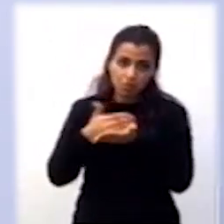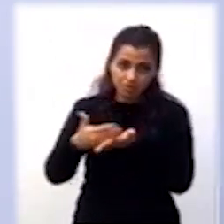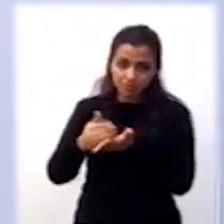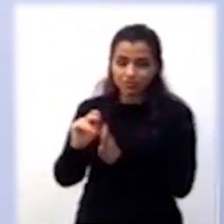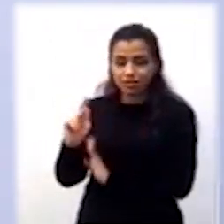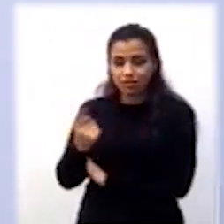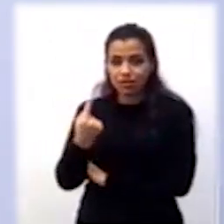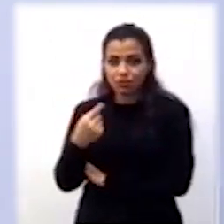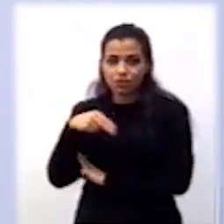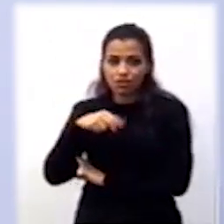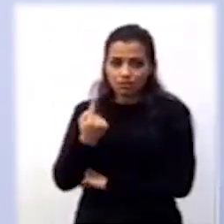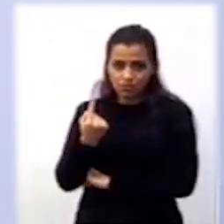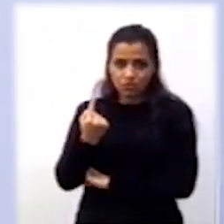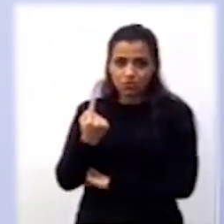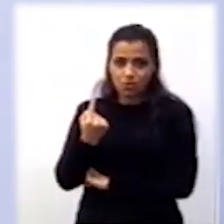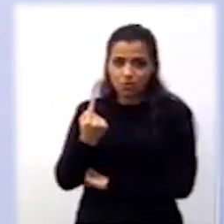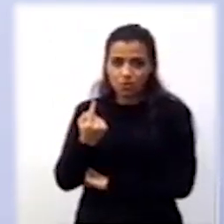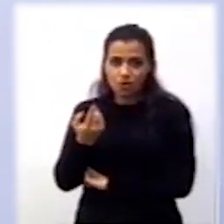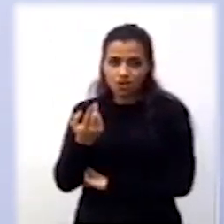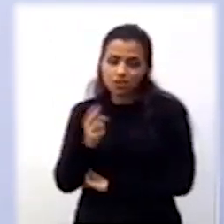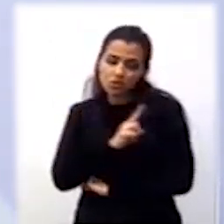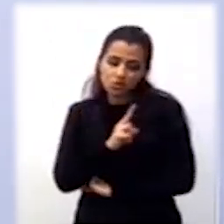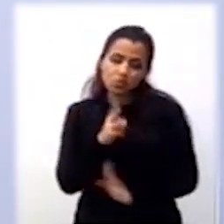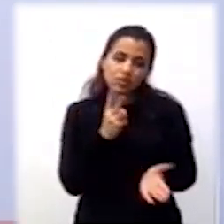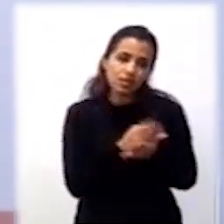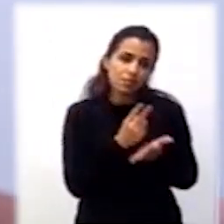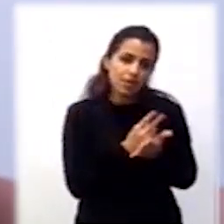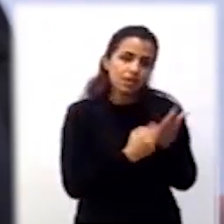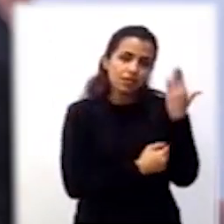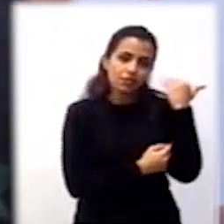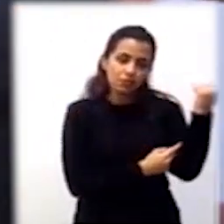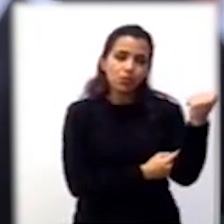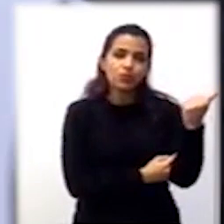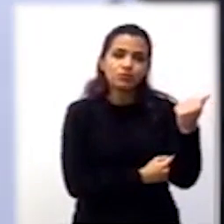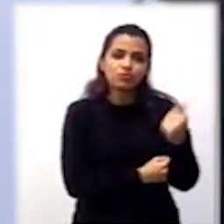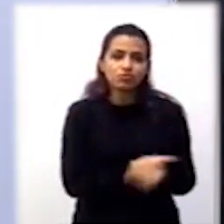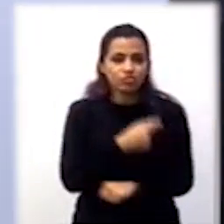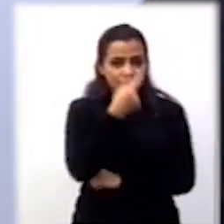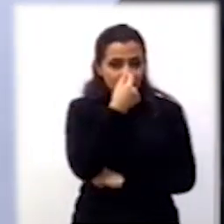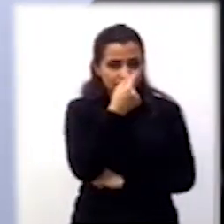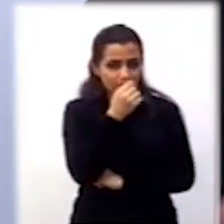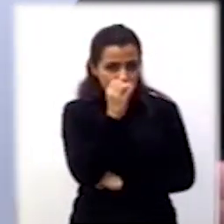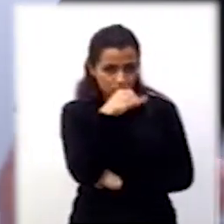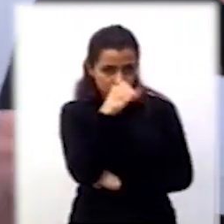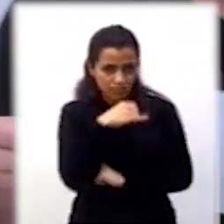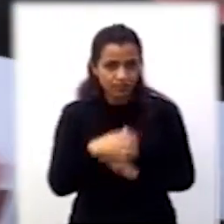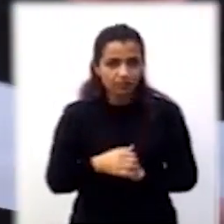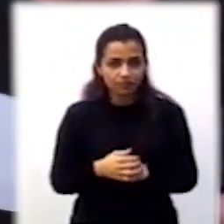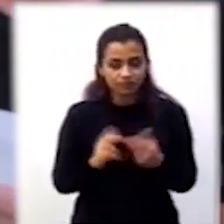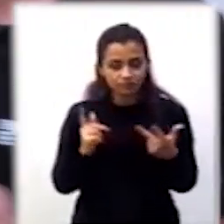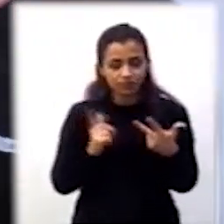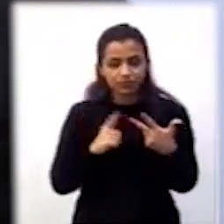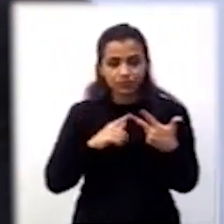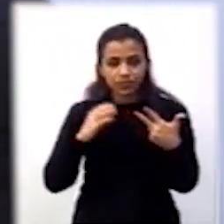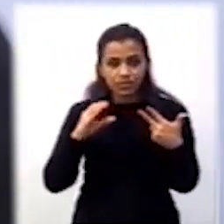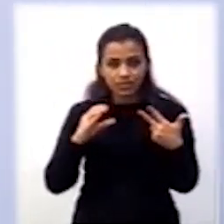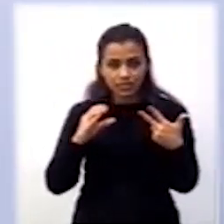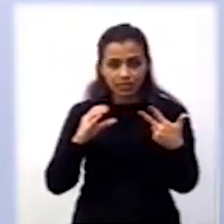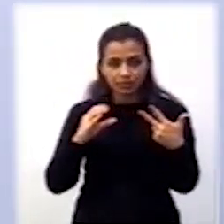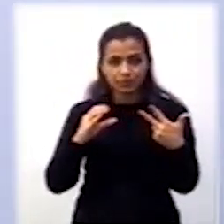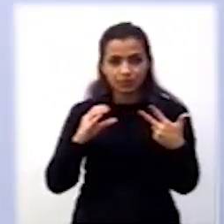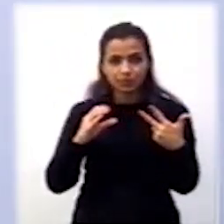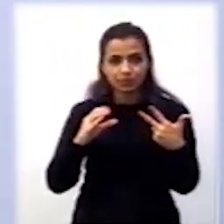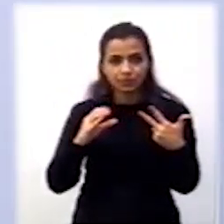e também conhecida como gripe suína. Tá certo, o que está errado é infecção bacteriana. C. Diante de uma infecção respiratória de